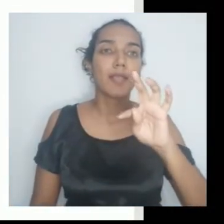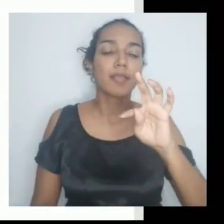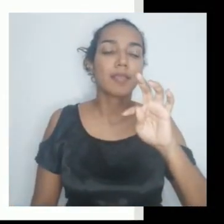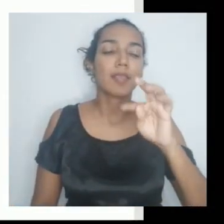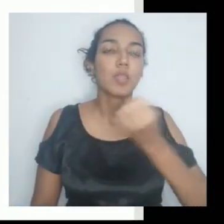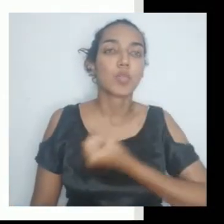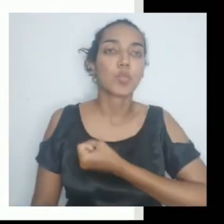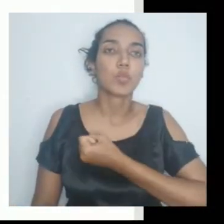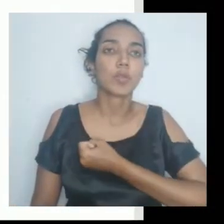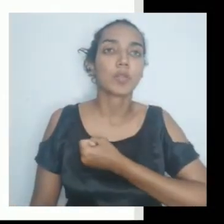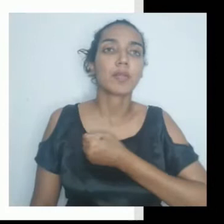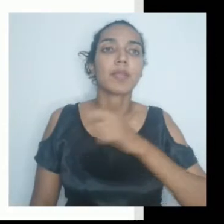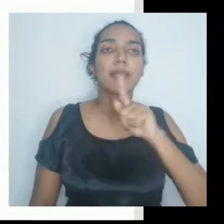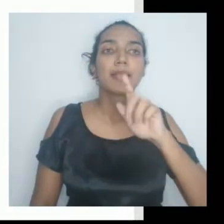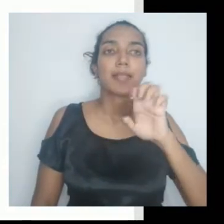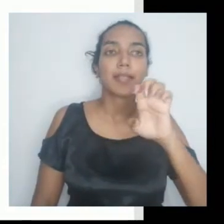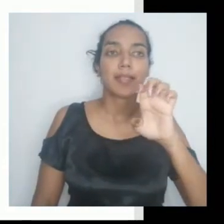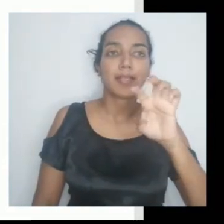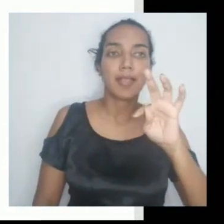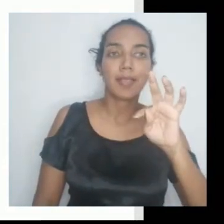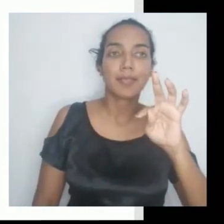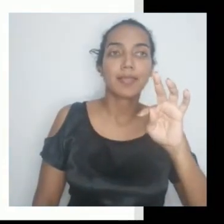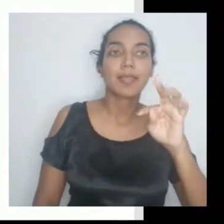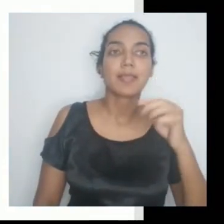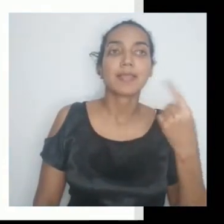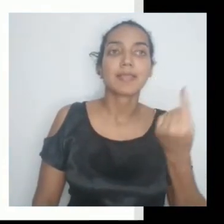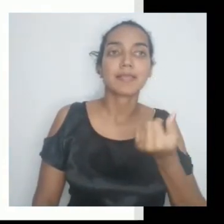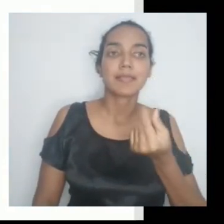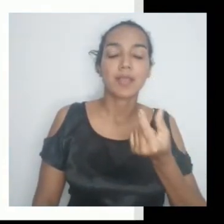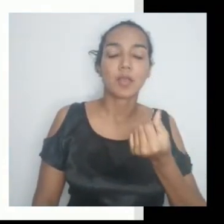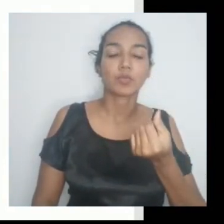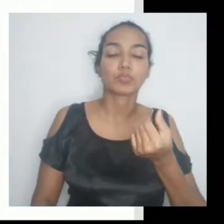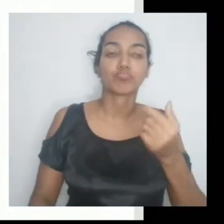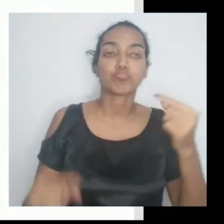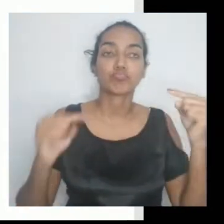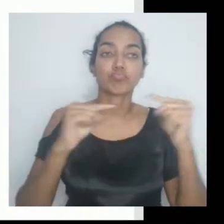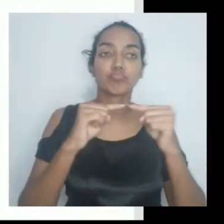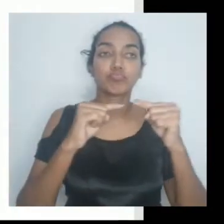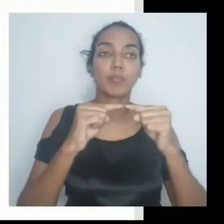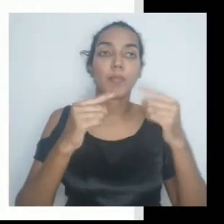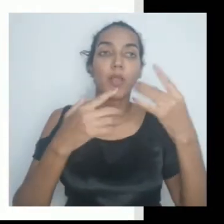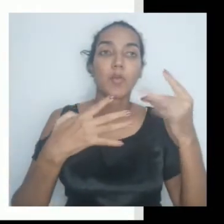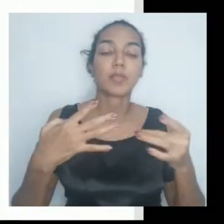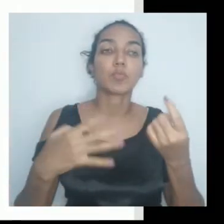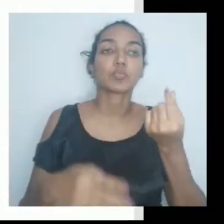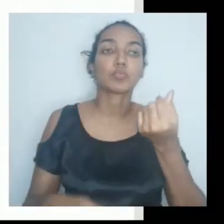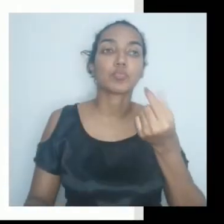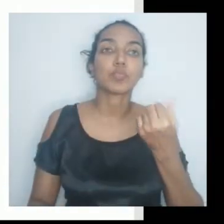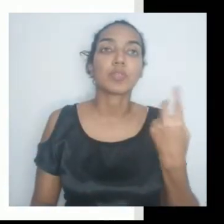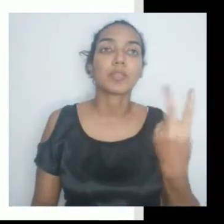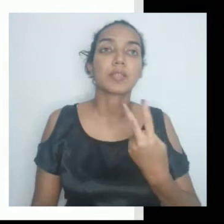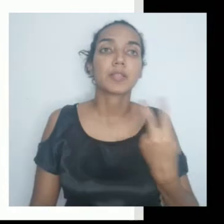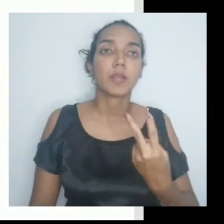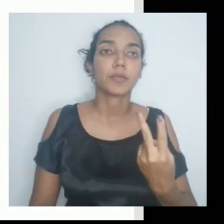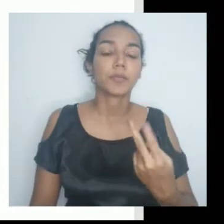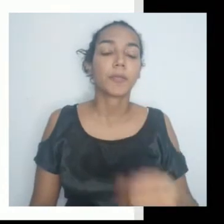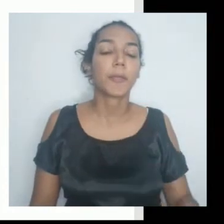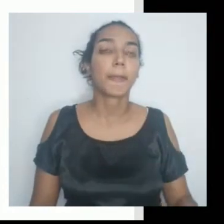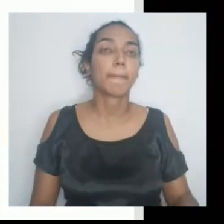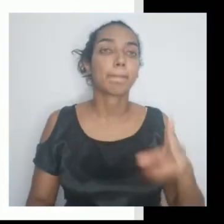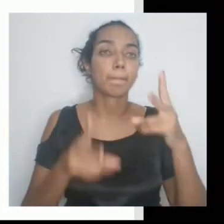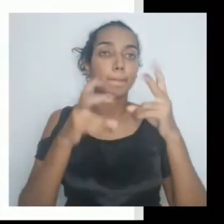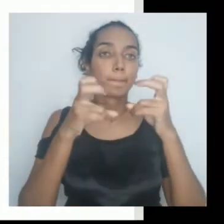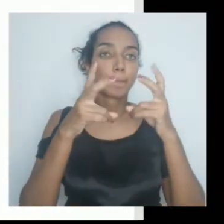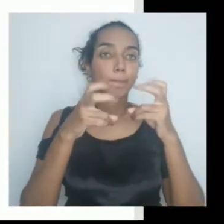o atributo saldo. Para alterar o atributo saldo eu tenho os métodos creditar e debitar. Observem que o método setSaldo e setNúmeros